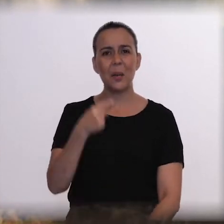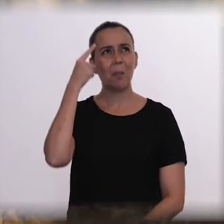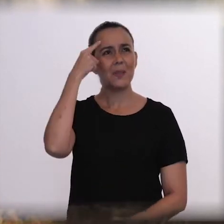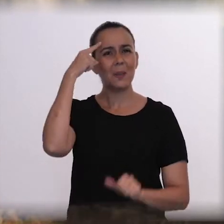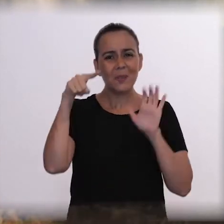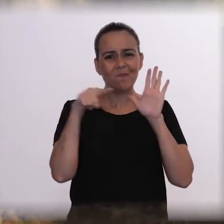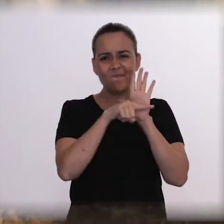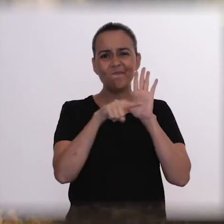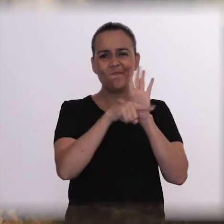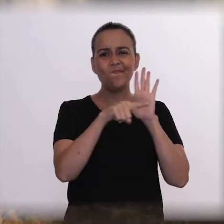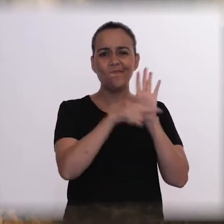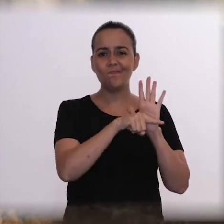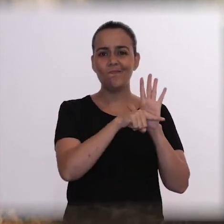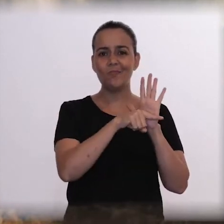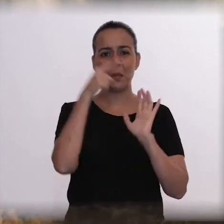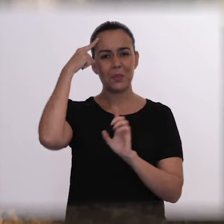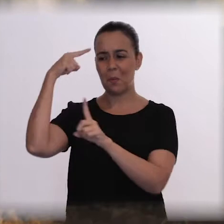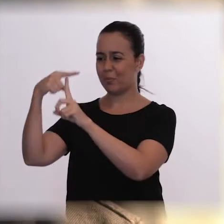negativo, né? E não proativo, né?